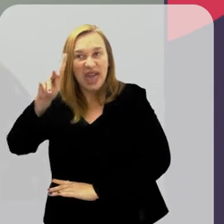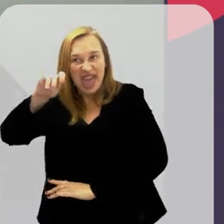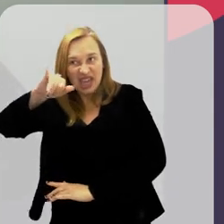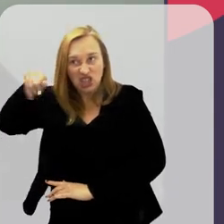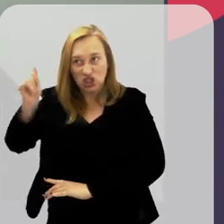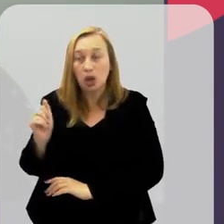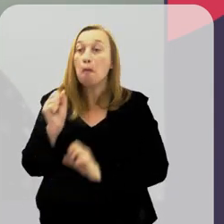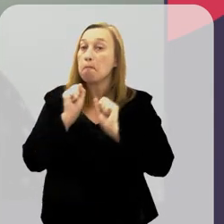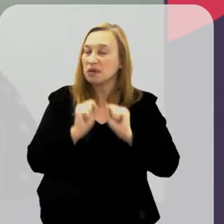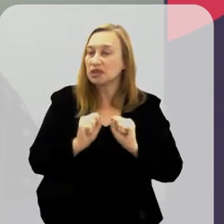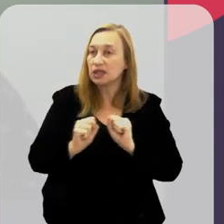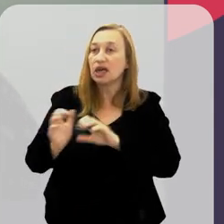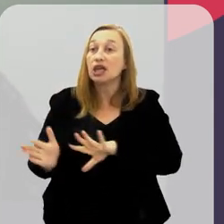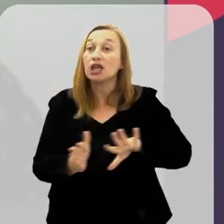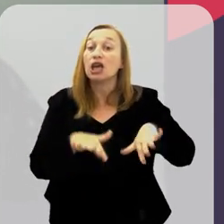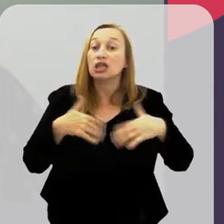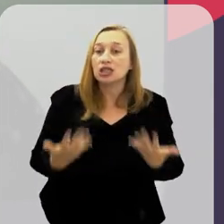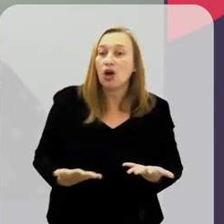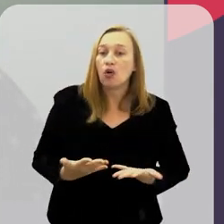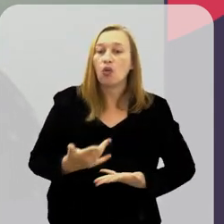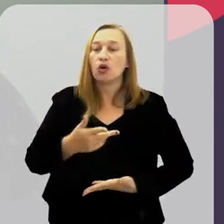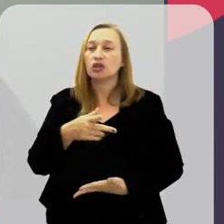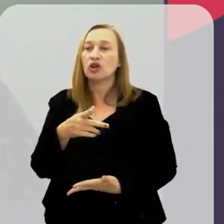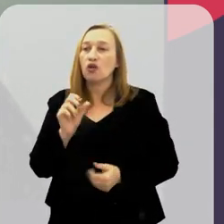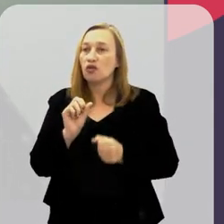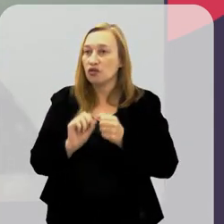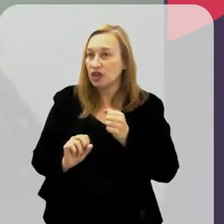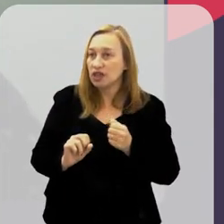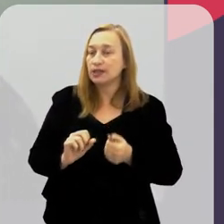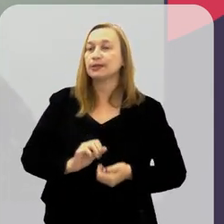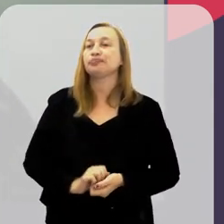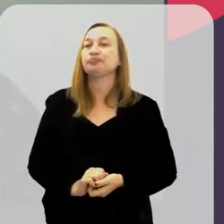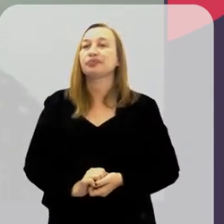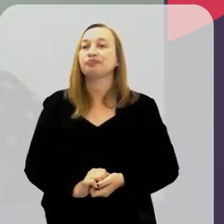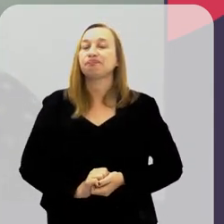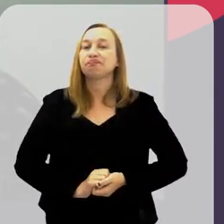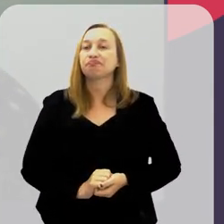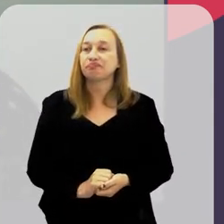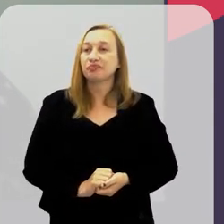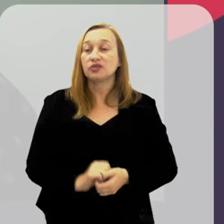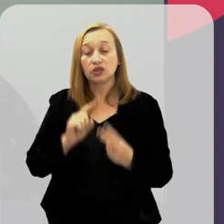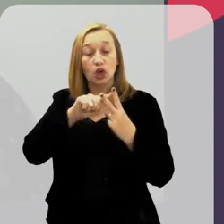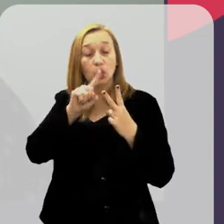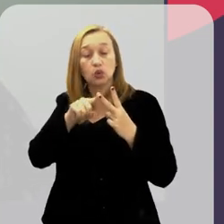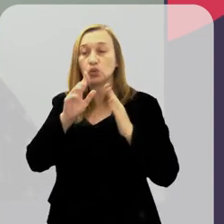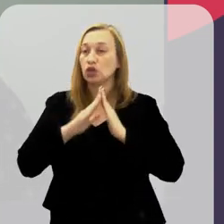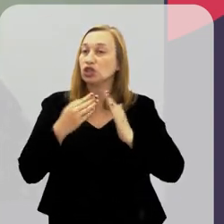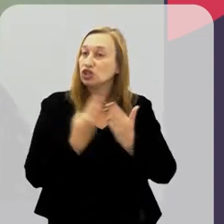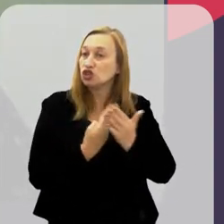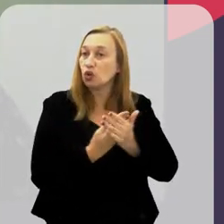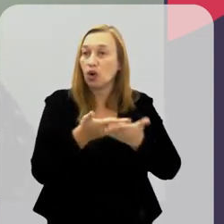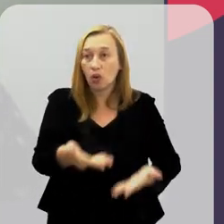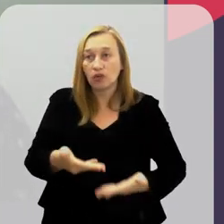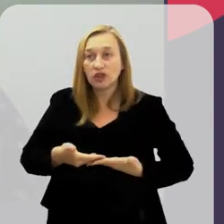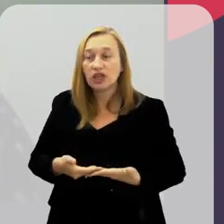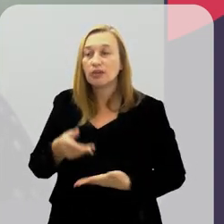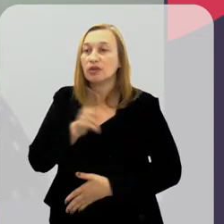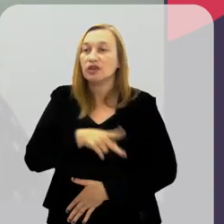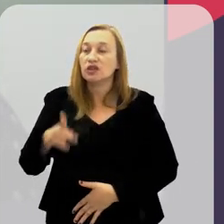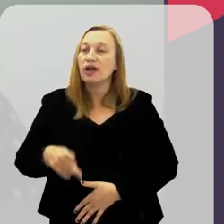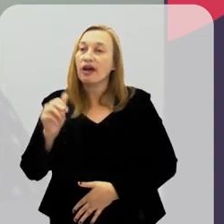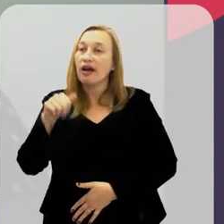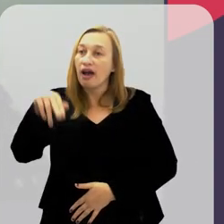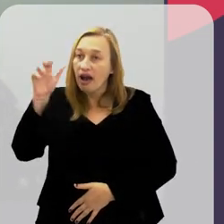eu poderia colocar outras escolas. Então, quando eu fiz a submissão do projeto, eu falei, bom, vou colocar duas escolas. Foi aí que eu convidei a